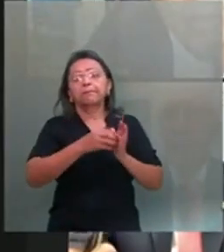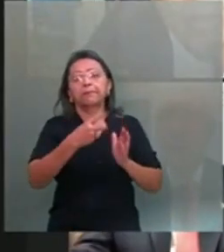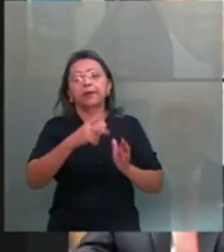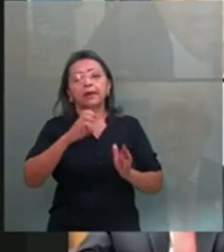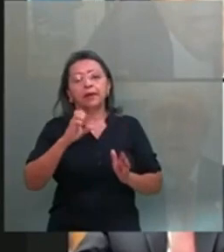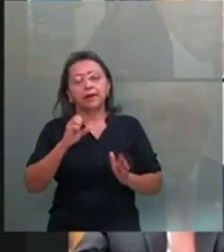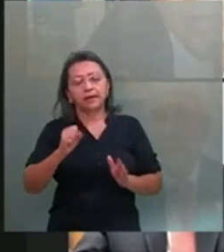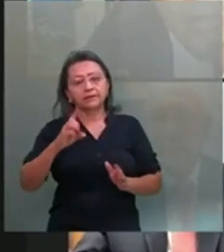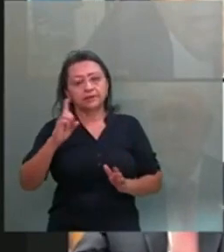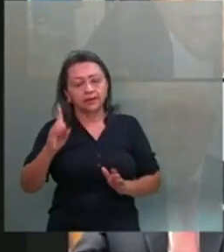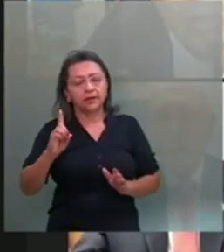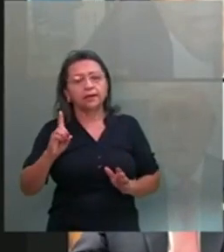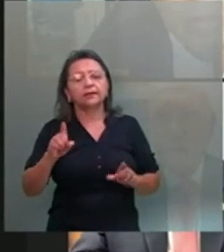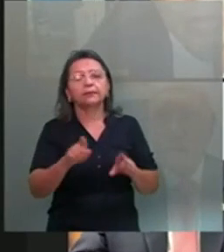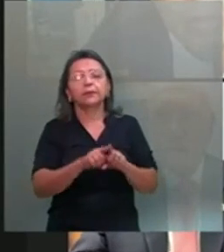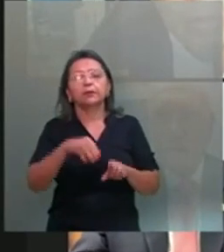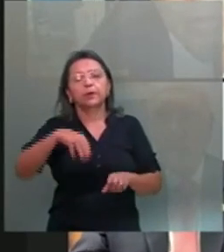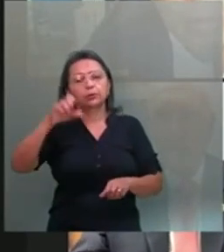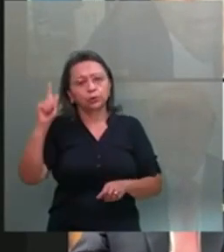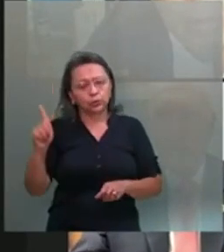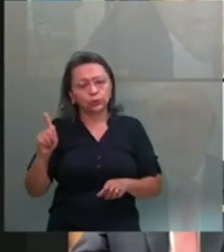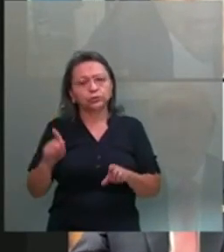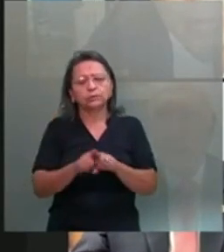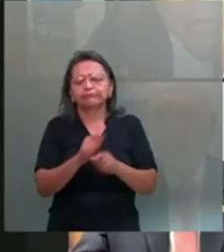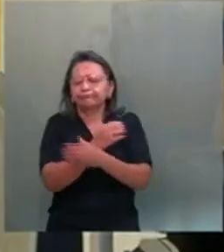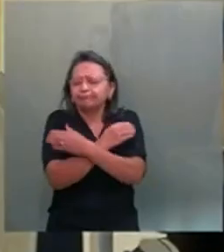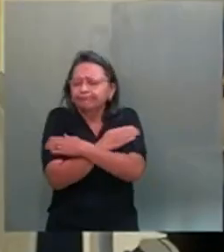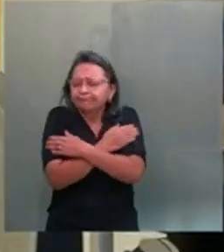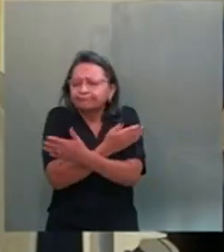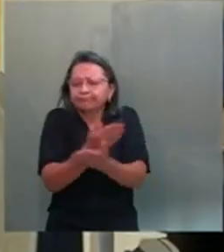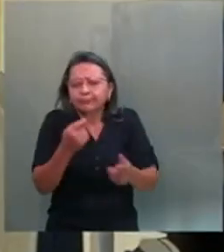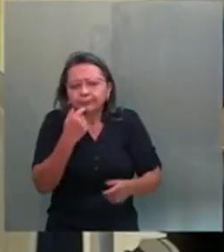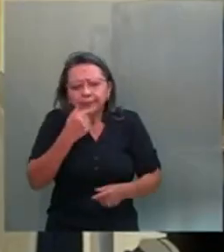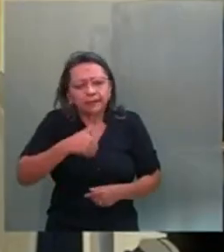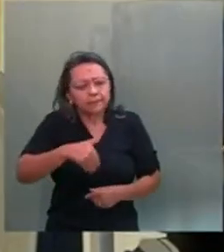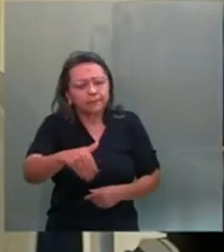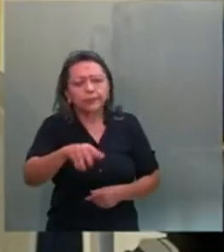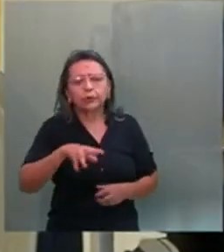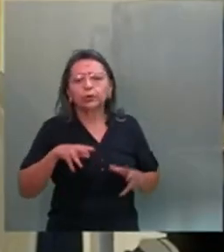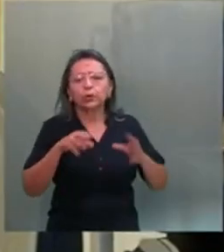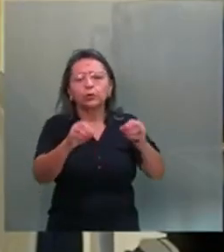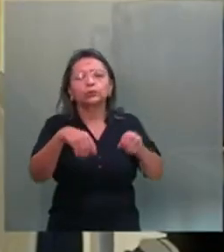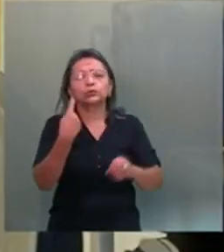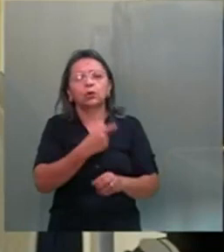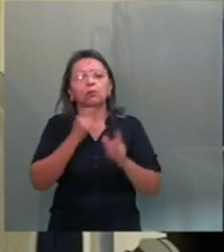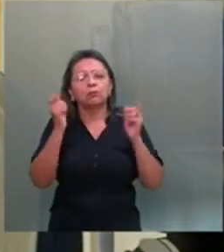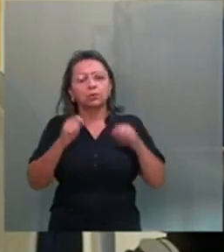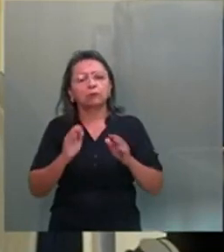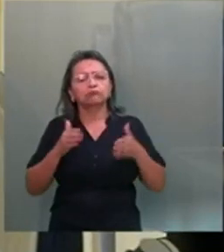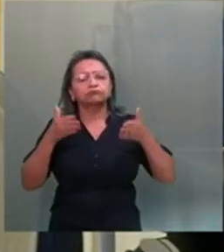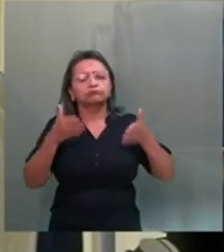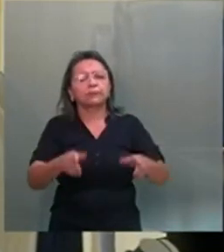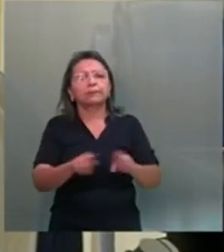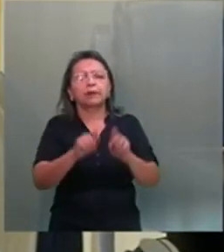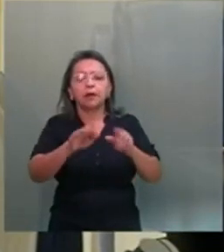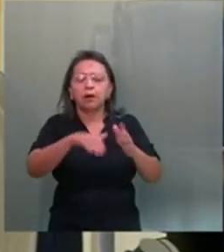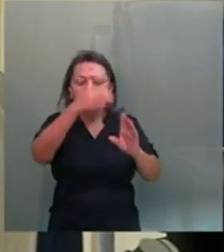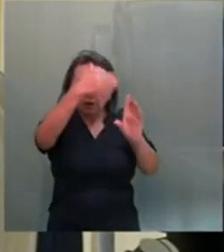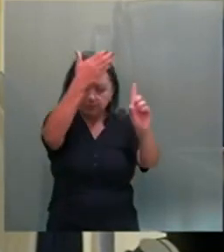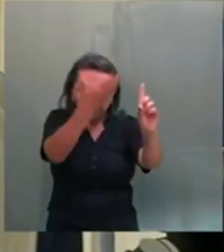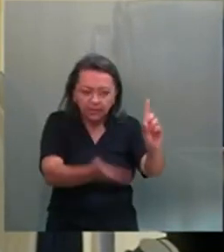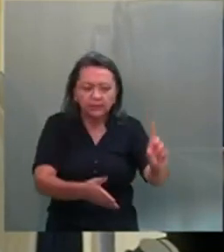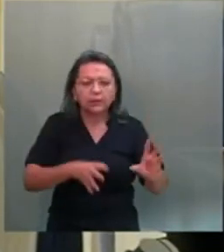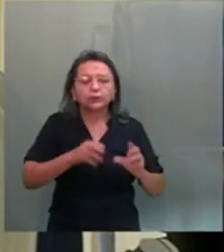Sul. Um grande abraço a você, meu querido. Daqui a pouquinho, todos nós podemos participar e homenagear aos